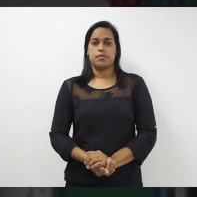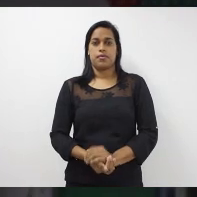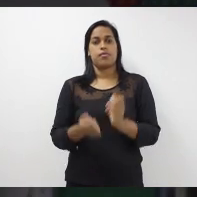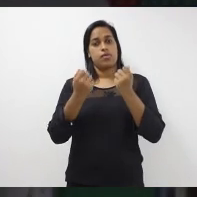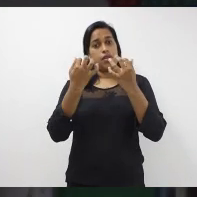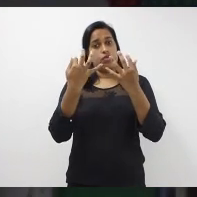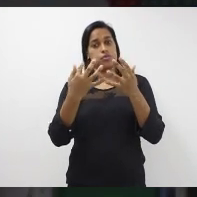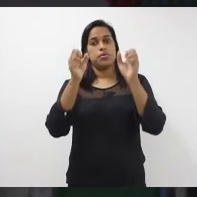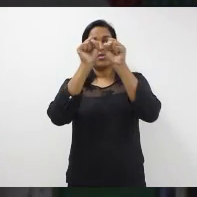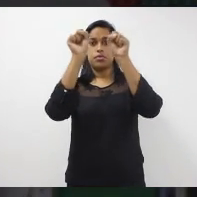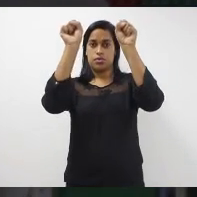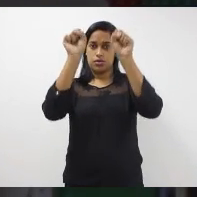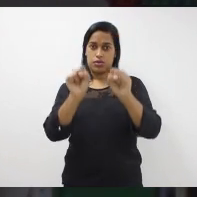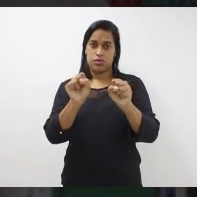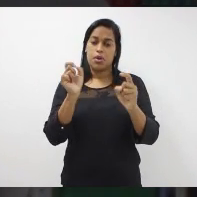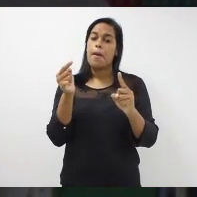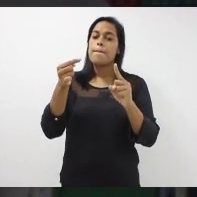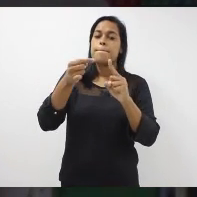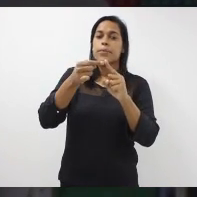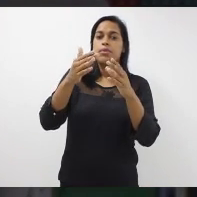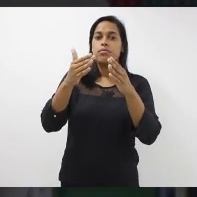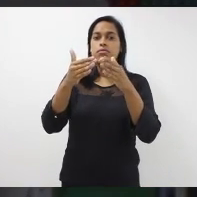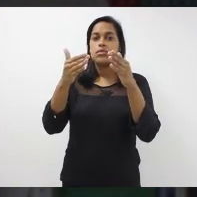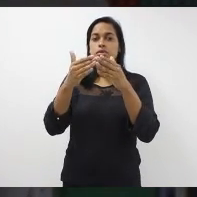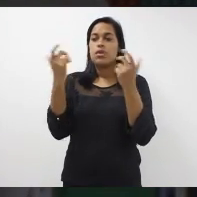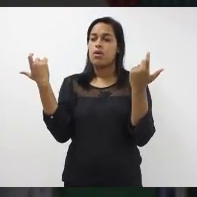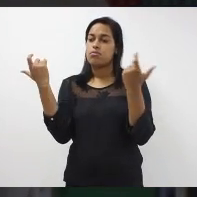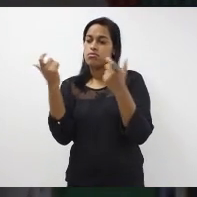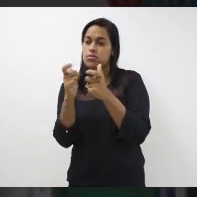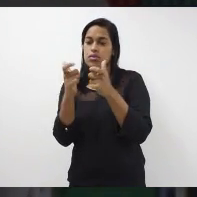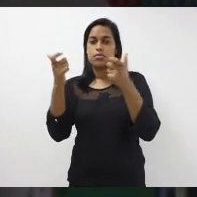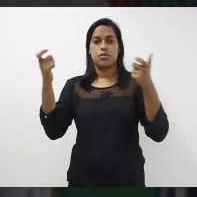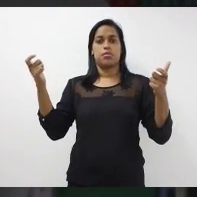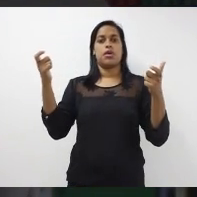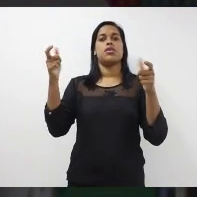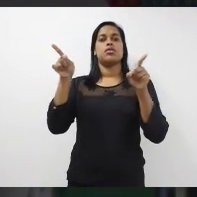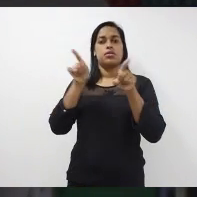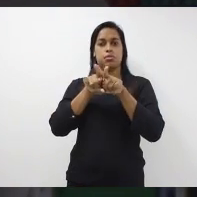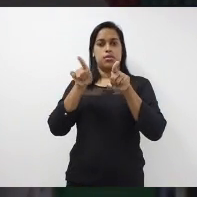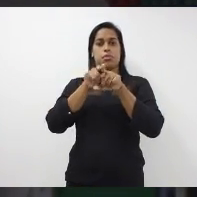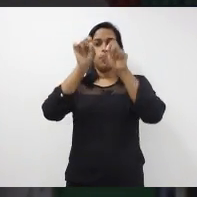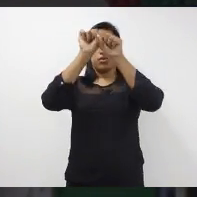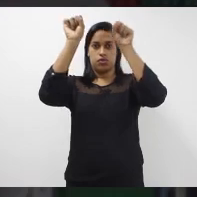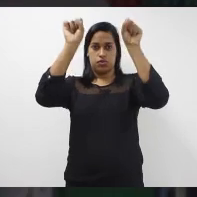Falamos do sistema de ponto de pedido mínimo e máximo, falamos do sistema de revisão